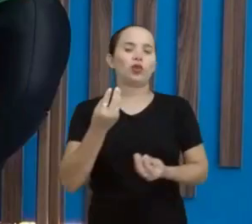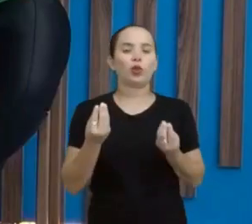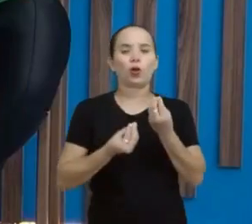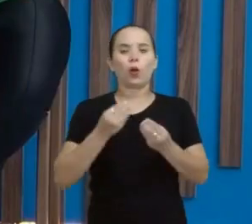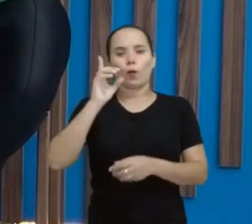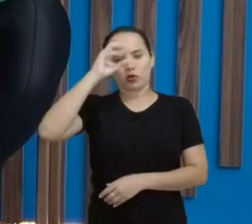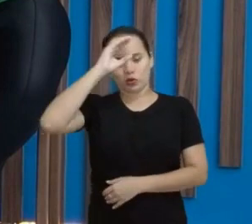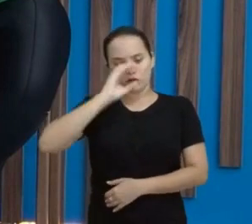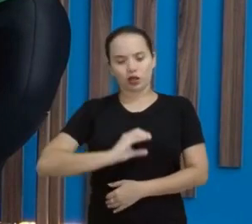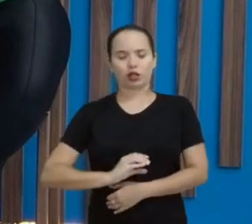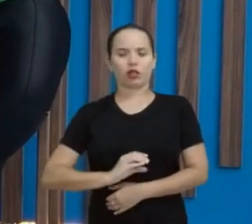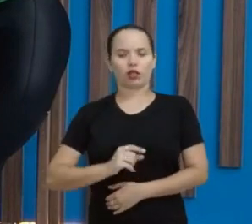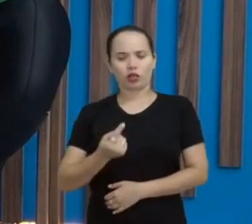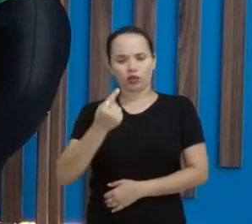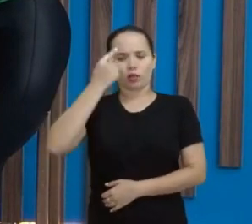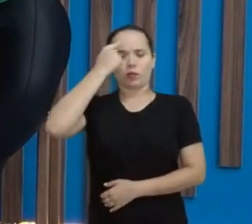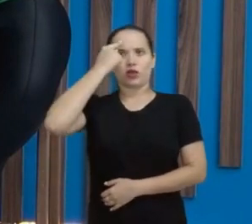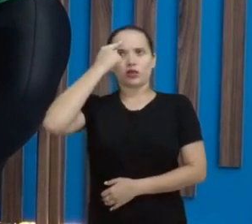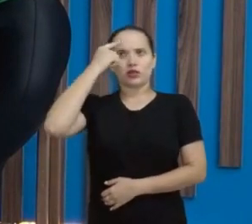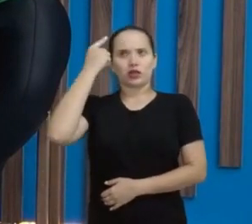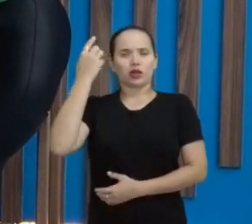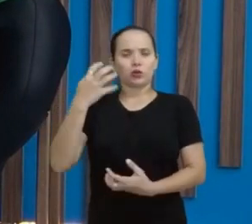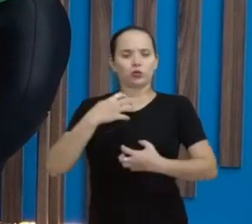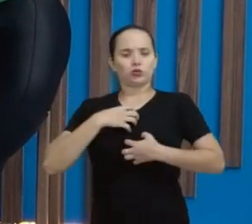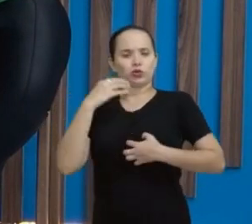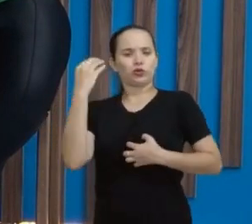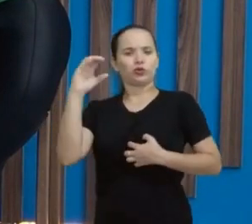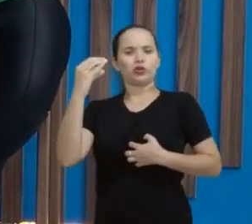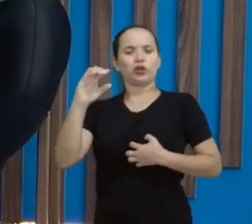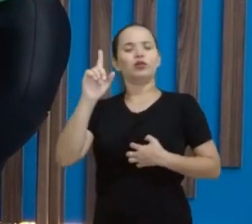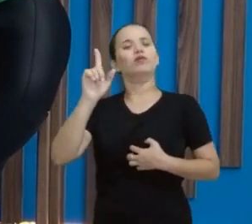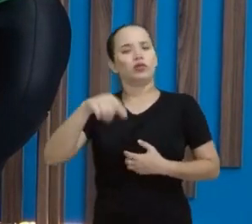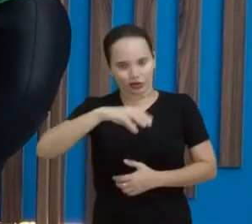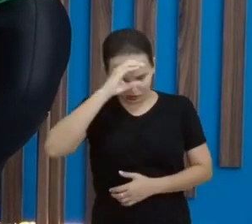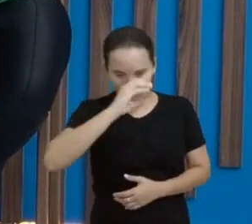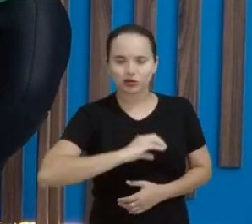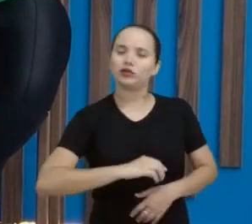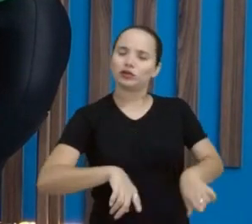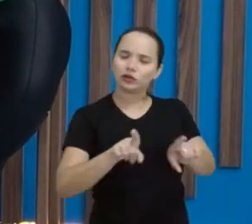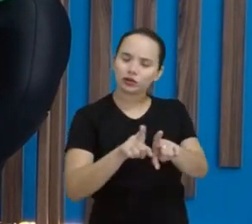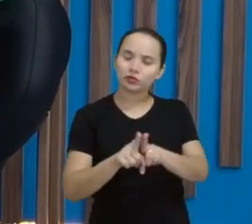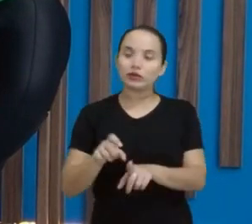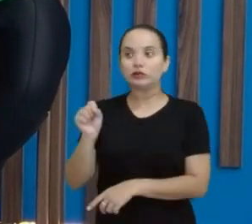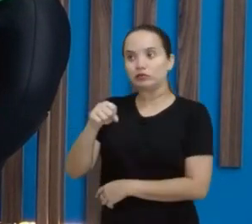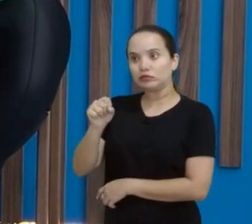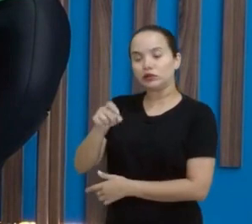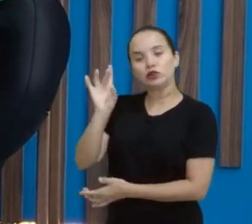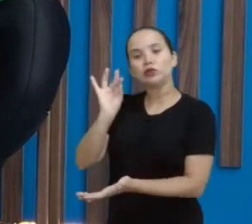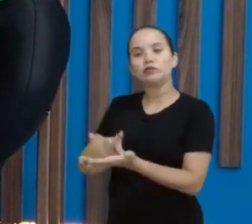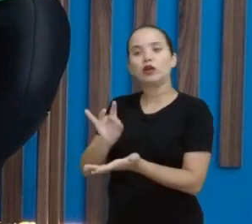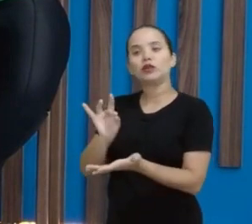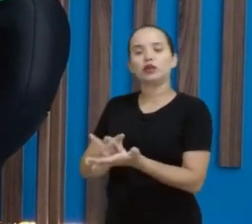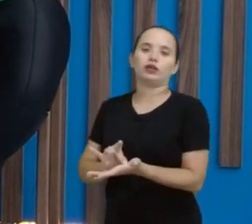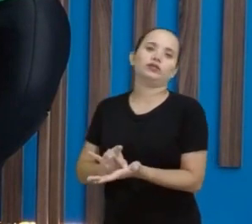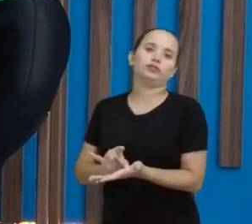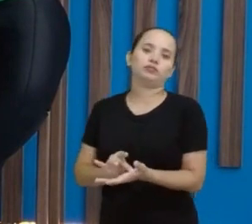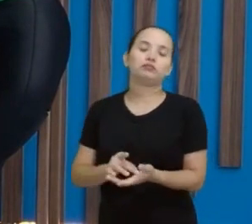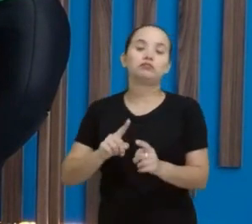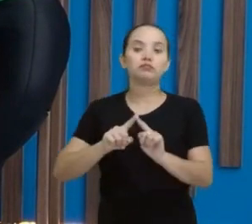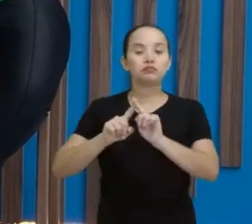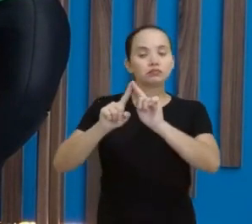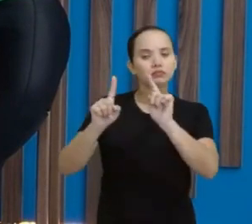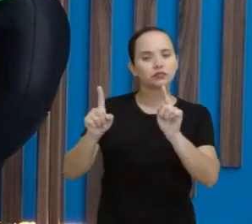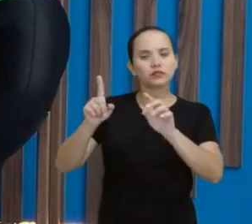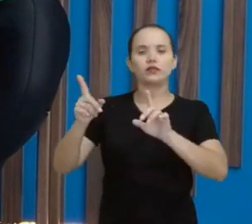pensar cientificamente também é uma questão de cidadania. É verdade, uma questão de cidadania de fato. E aí a